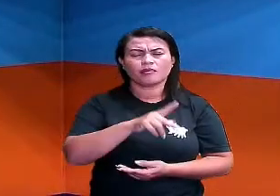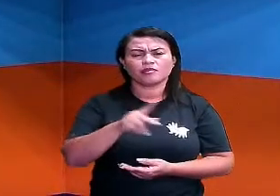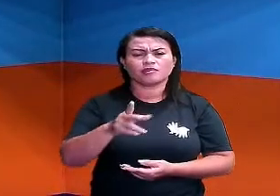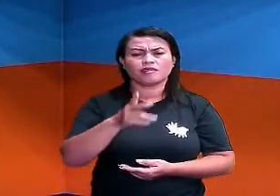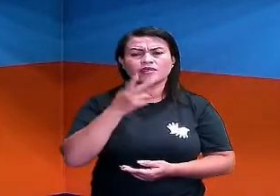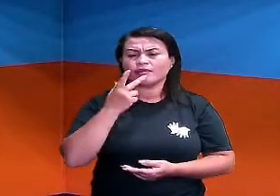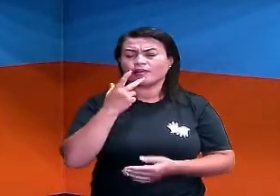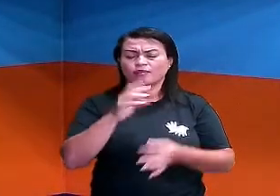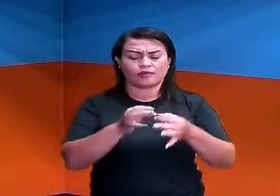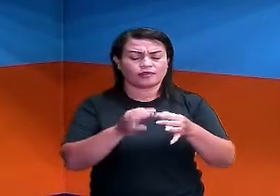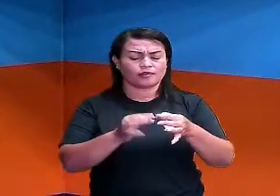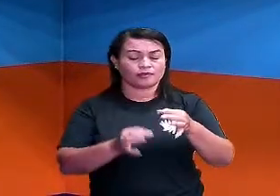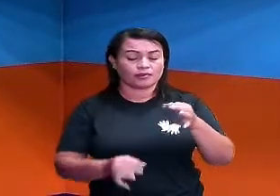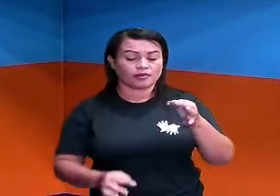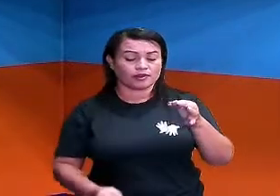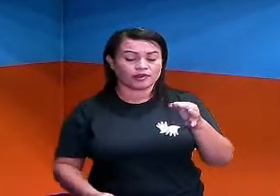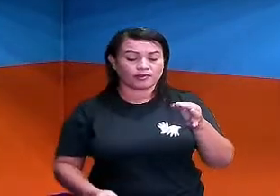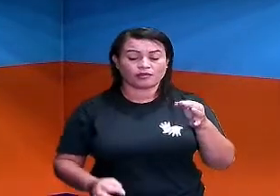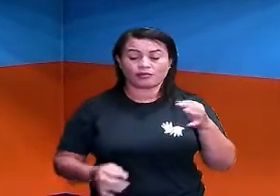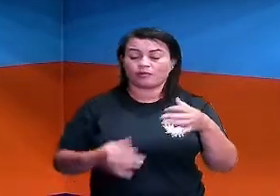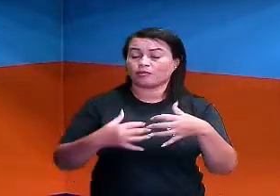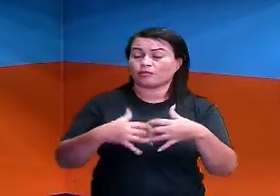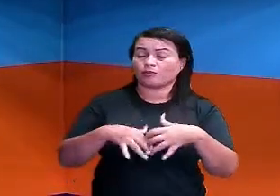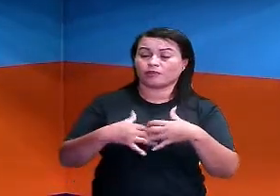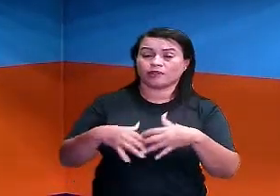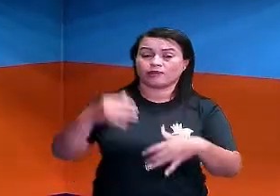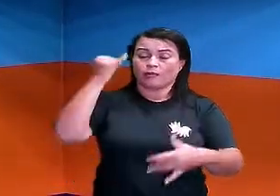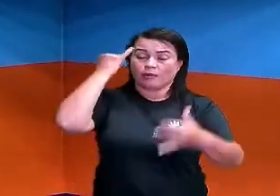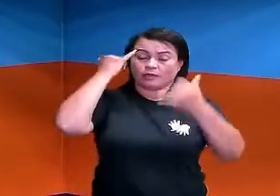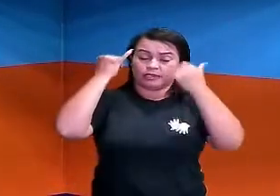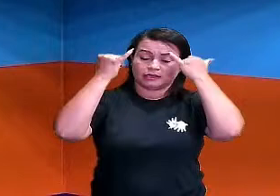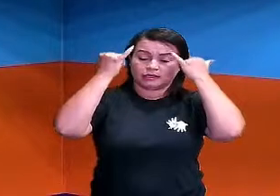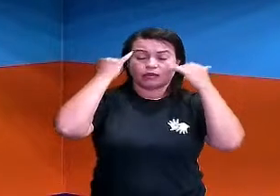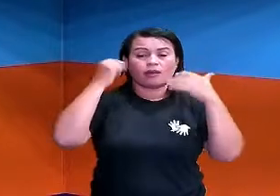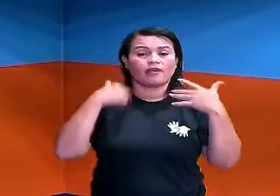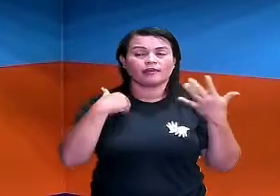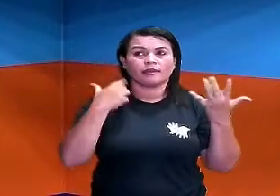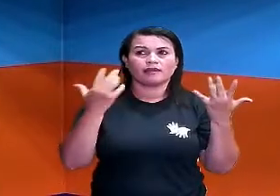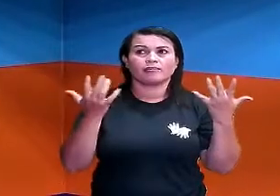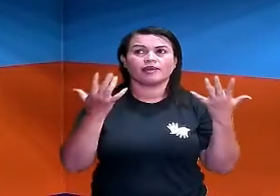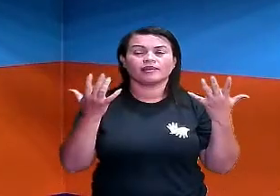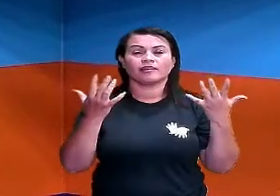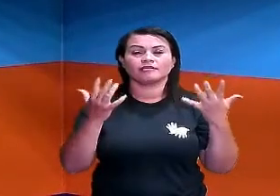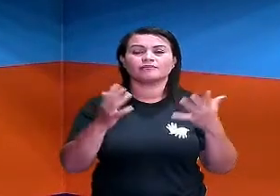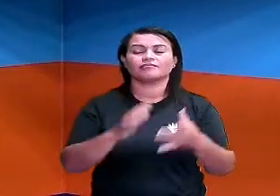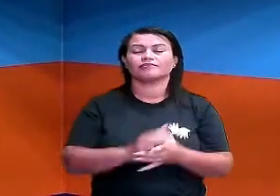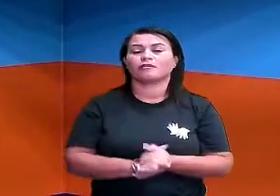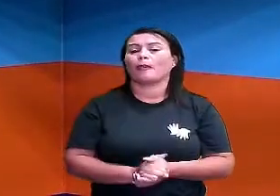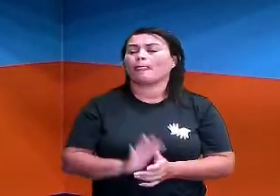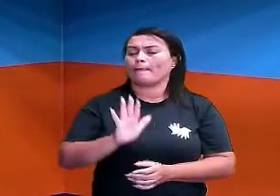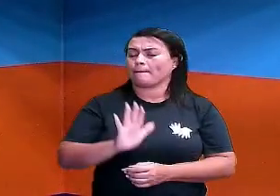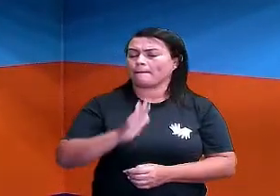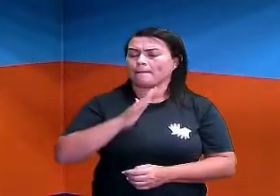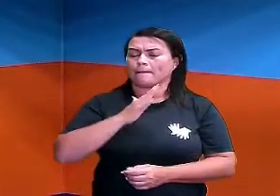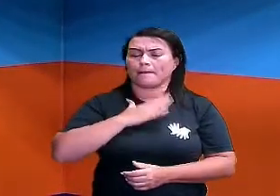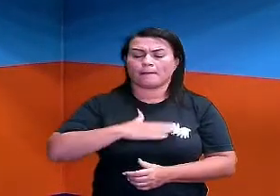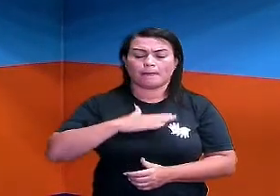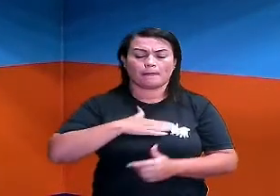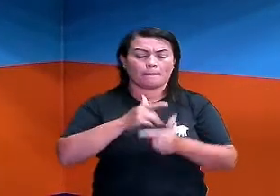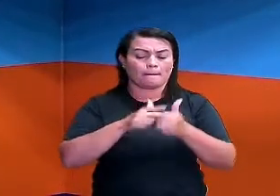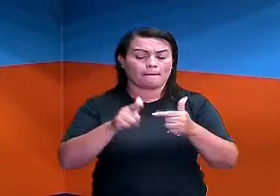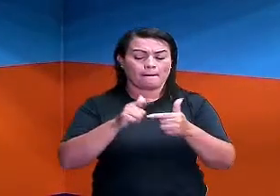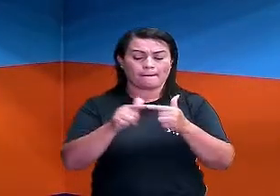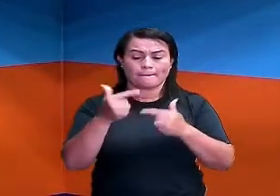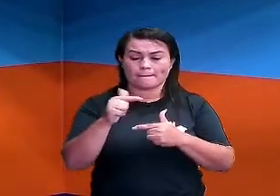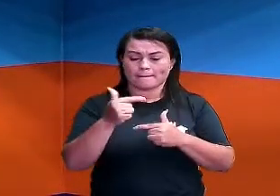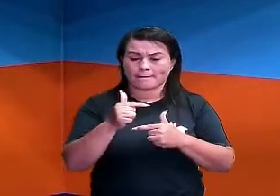falou, foi muita coisa, foi muita informação. Aí eu fiquei meio perdido. Não tem problema.